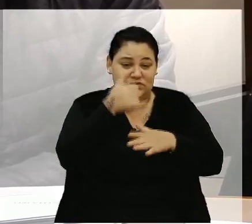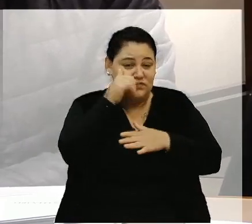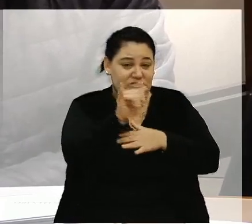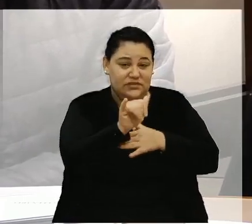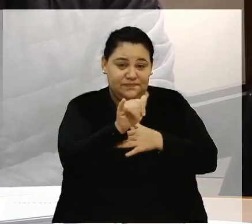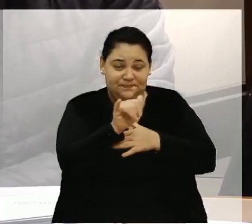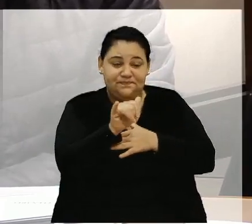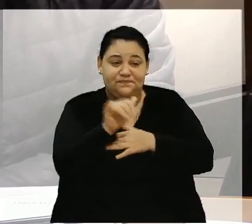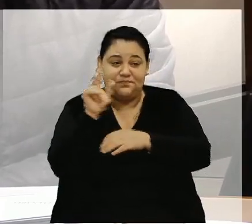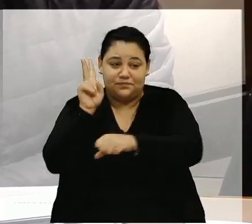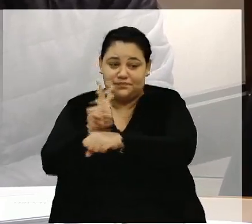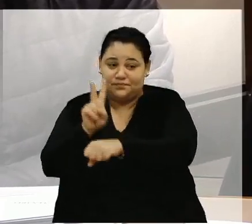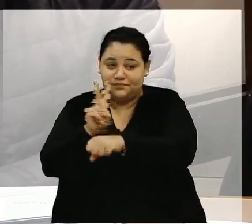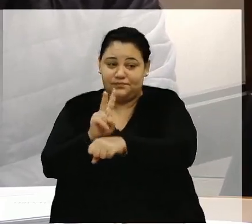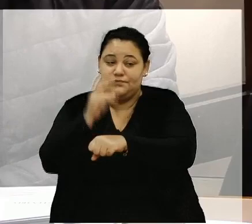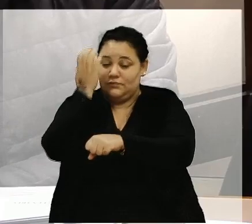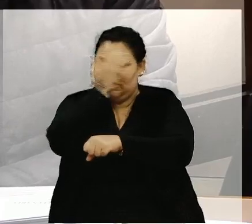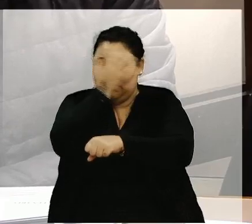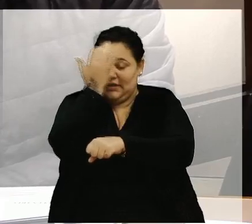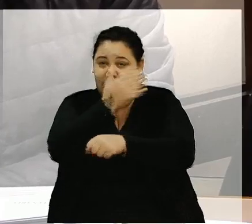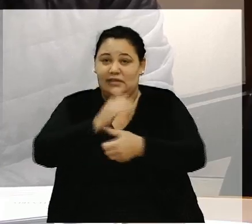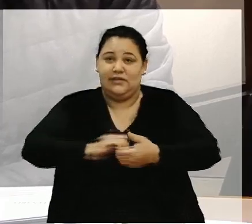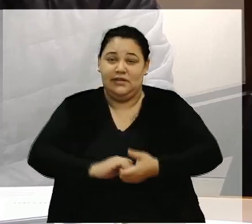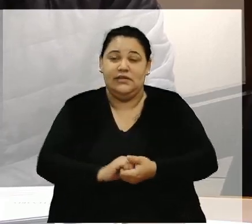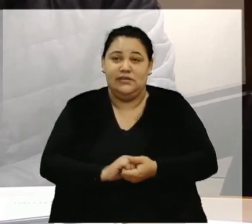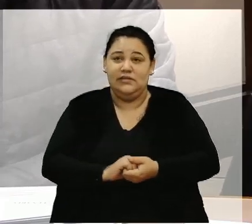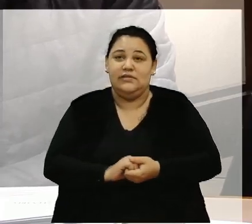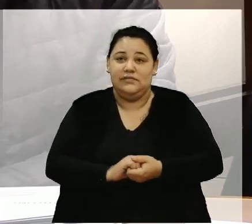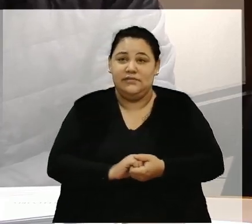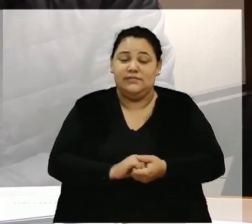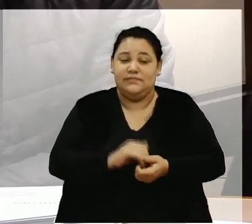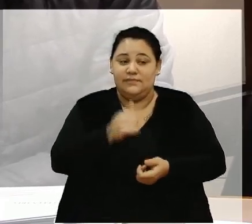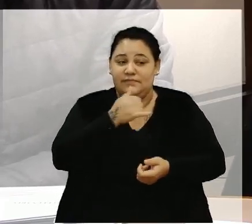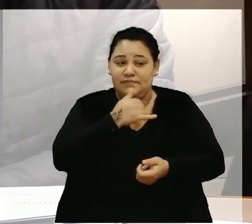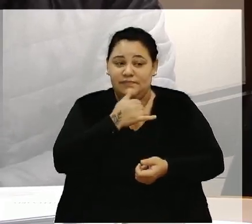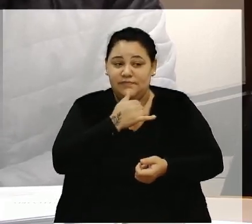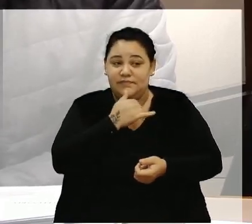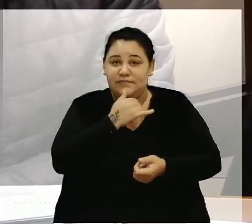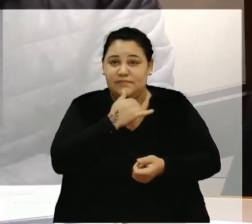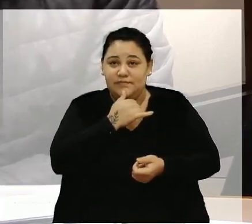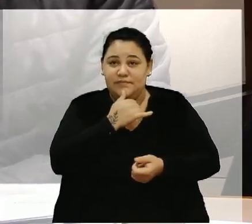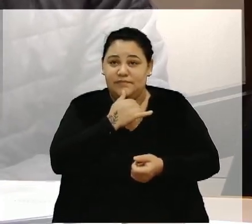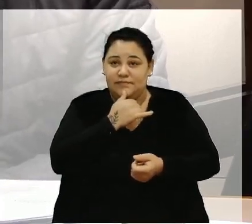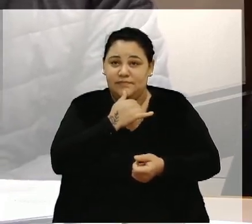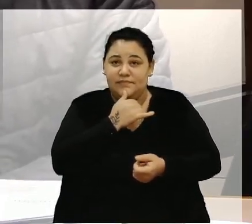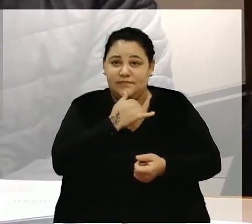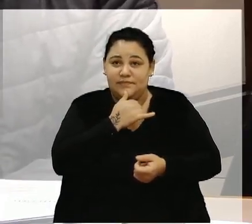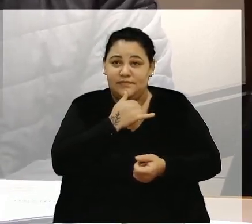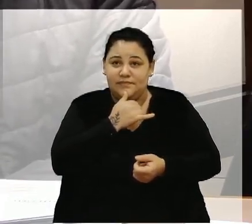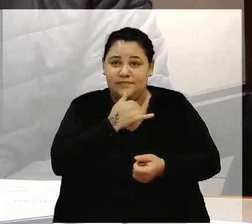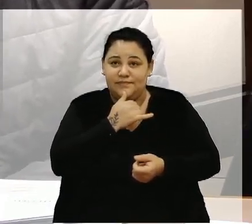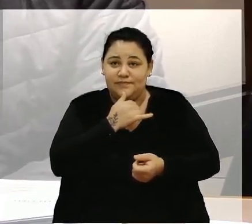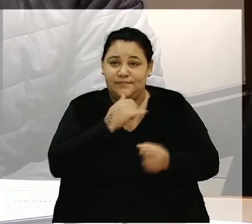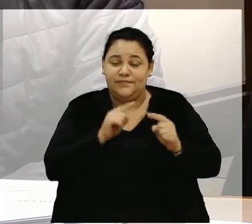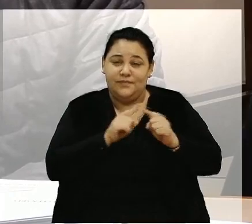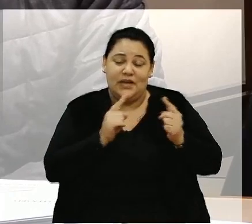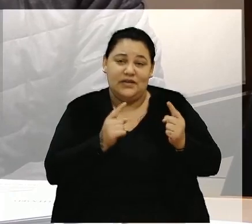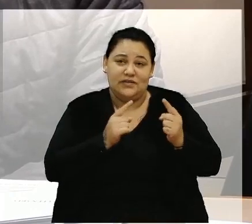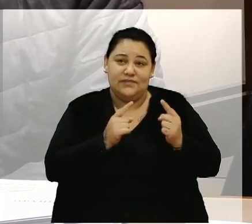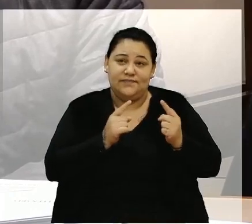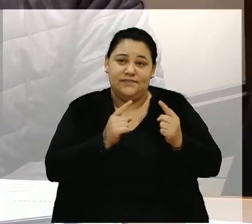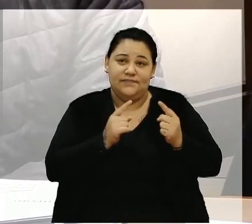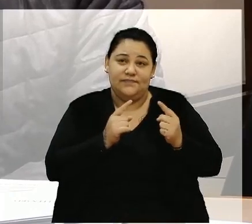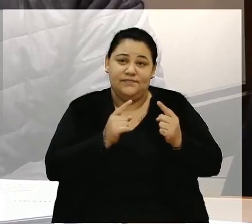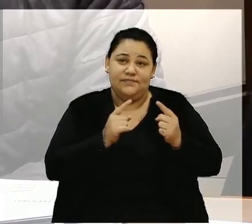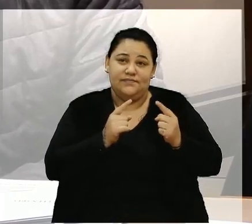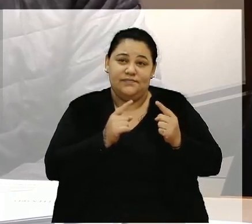prefeito, nós tiramos essas pessoas dos seus lares, infelizmente, numa madrugada chuvosa, fria, mas não